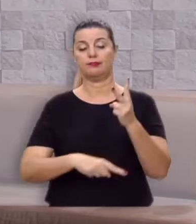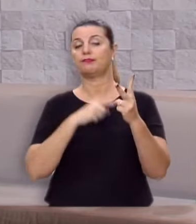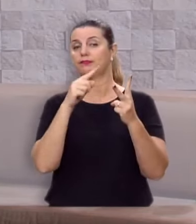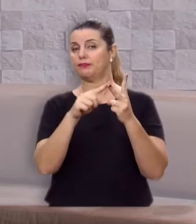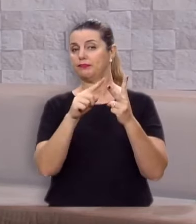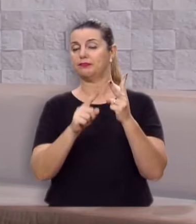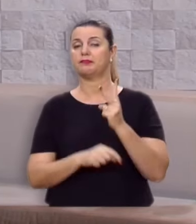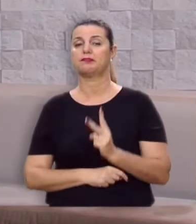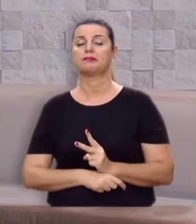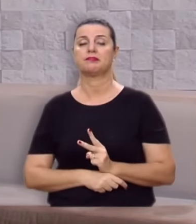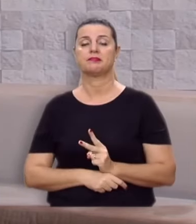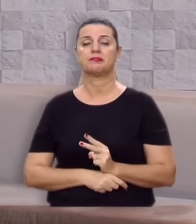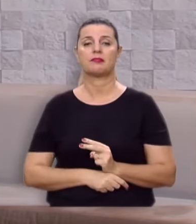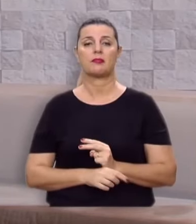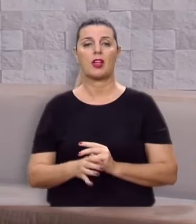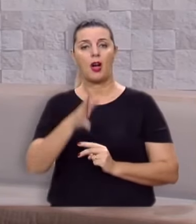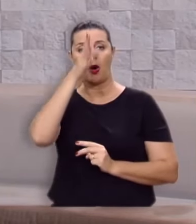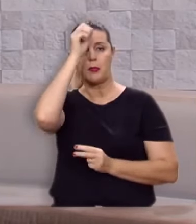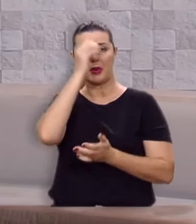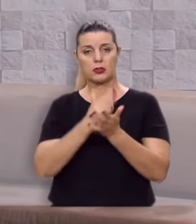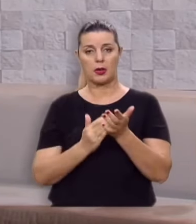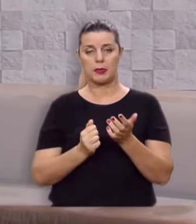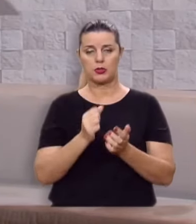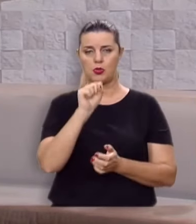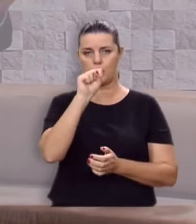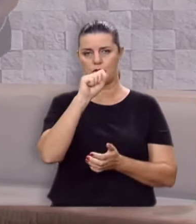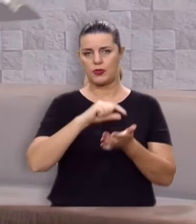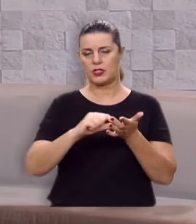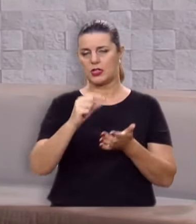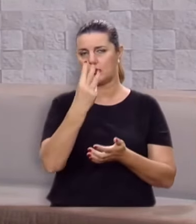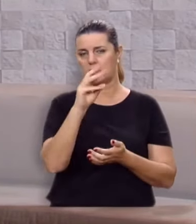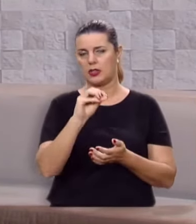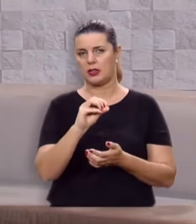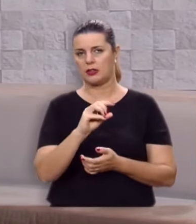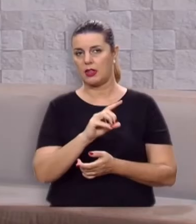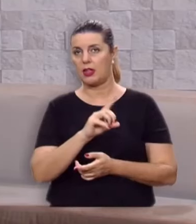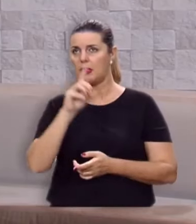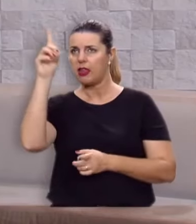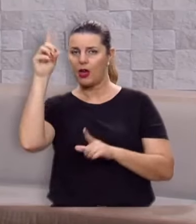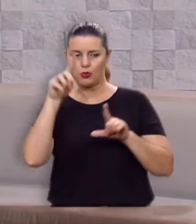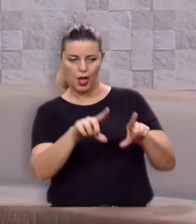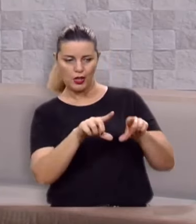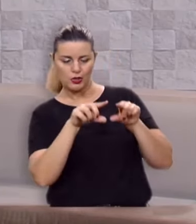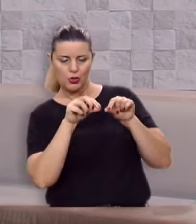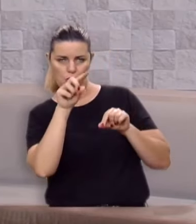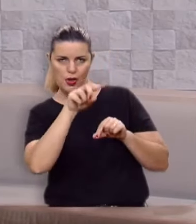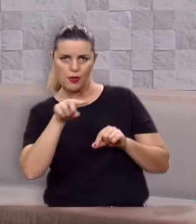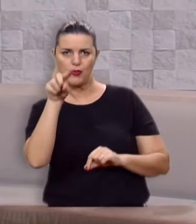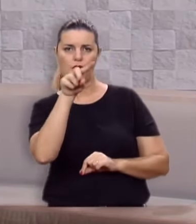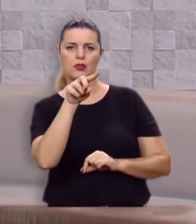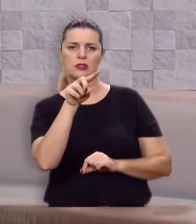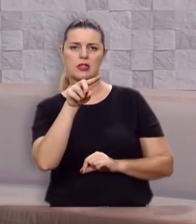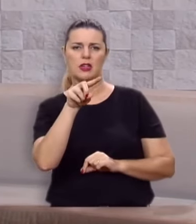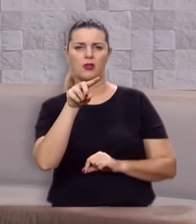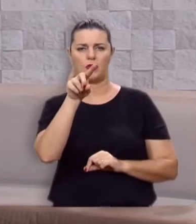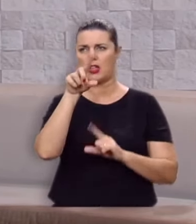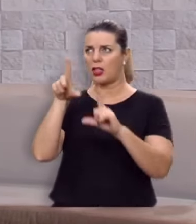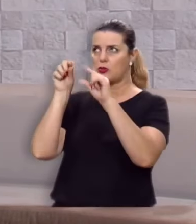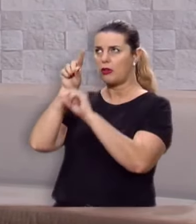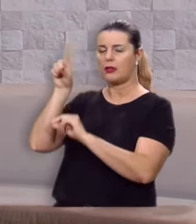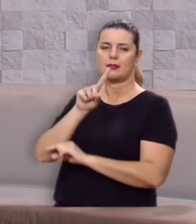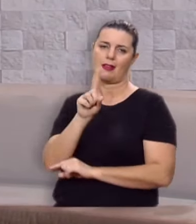Segunda declaração, Romanos 8,30, aos que Deus predestinou. Foi Deus quem escolheu você e não você